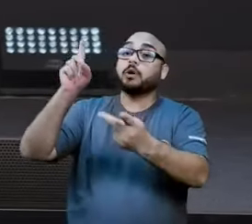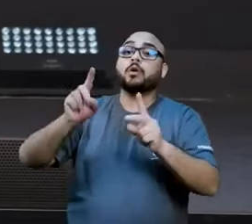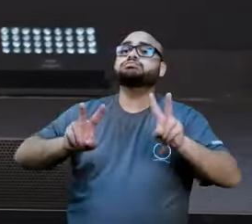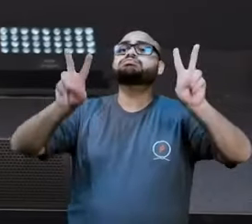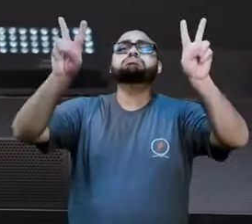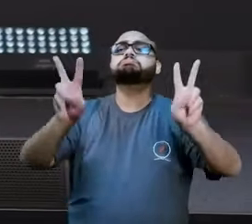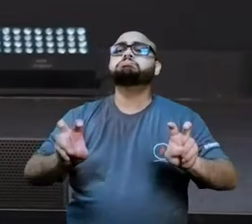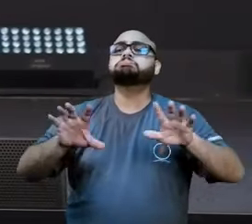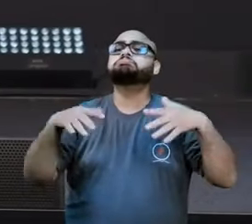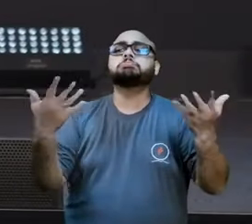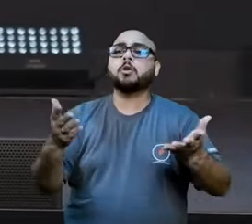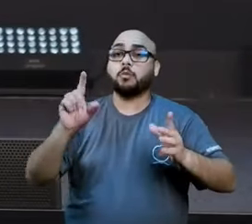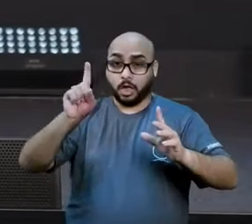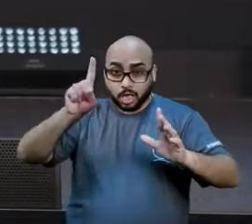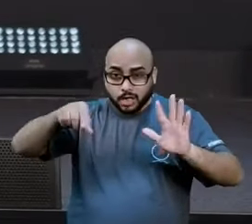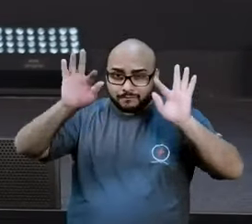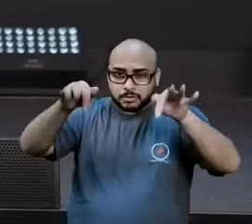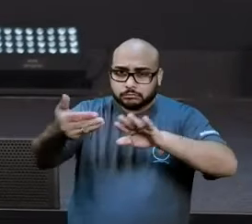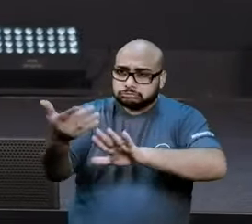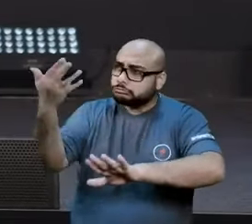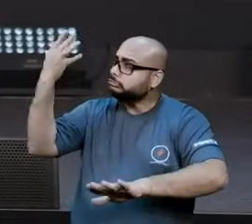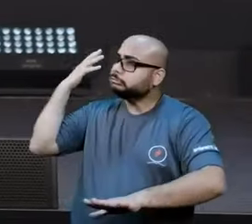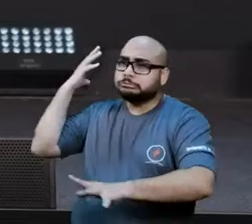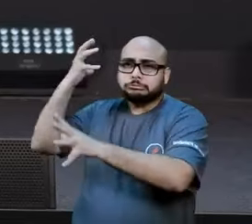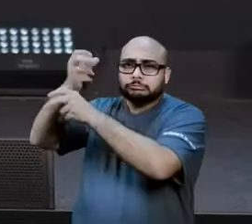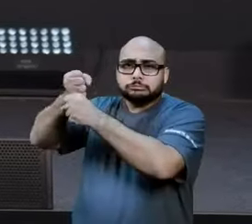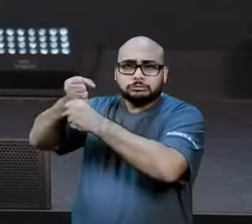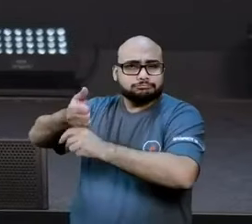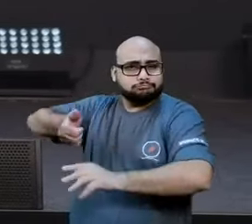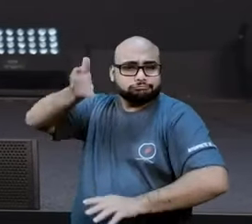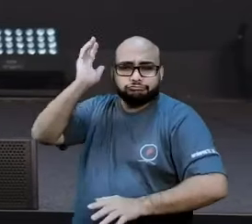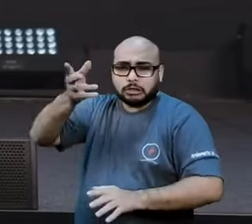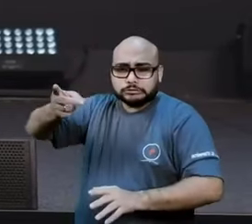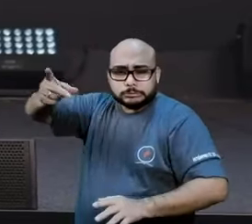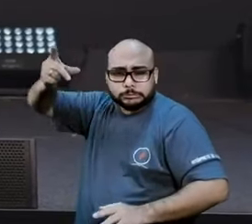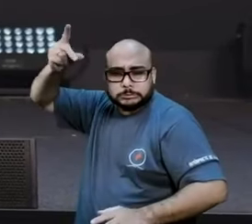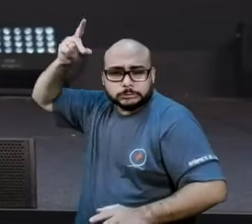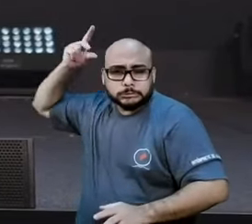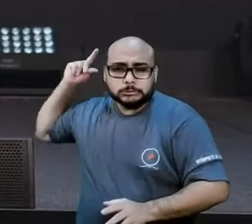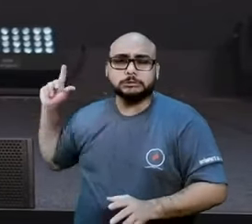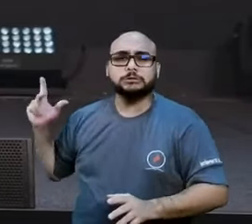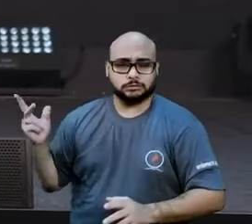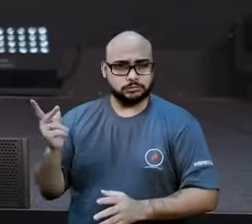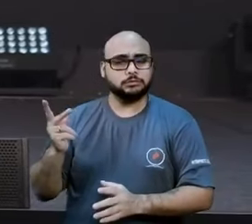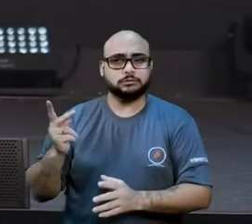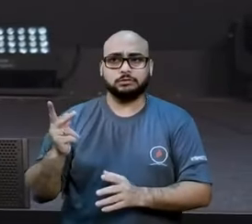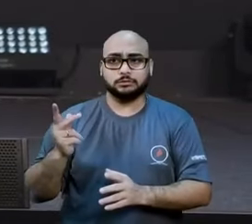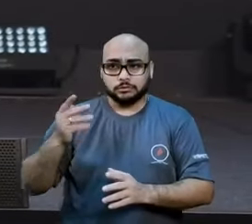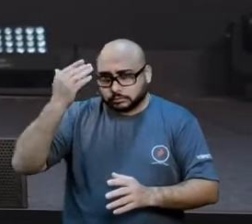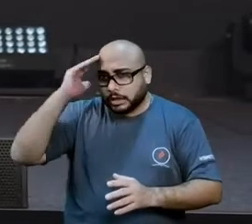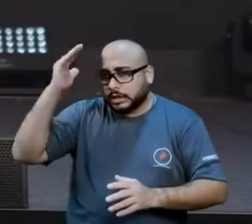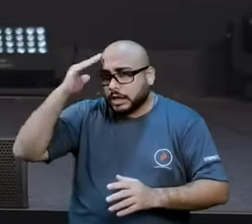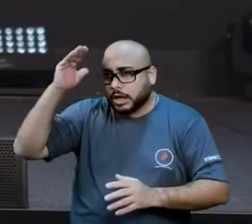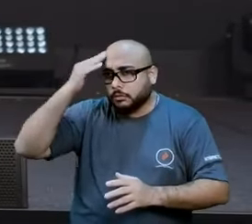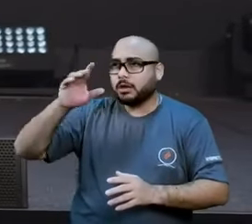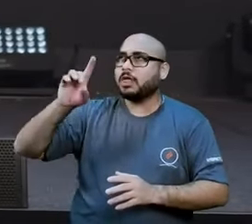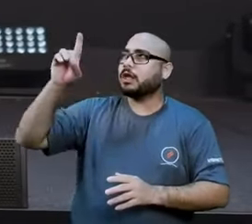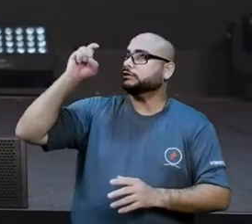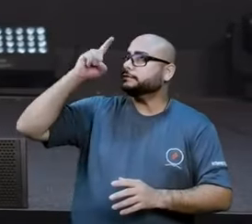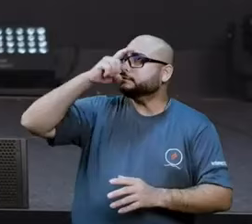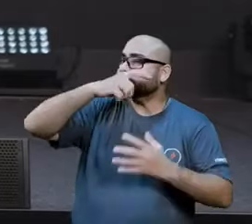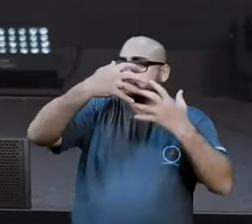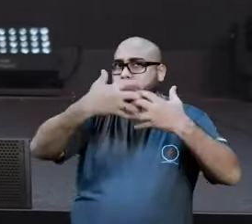desde a antiguidade as coisas que ainda não sucederam dorme com esse barulho vai entender isso tu vai ficar